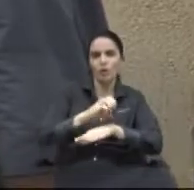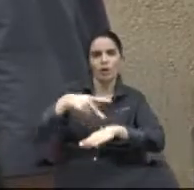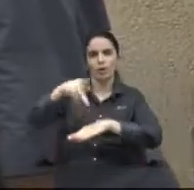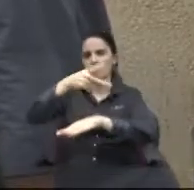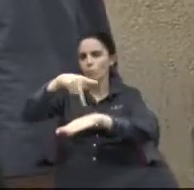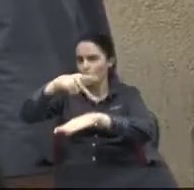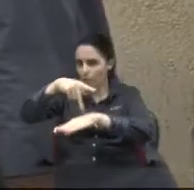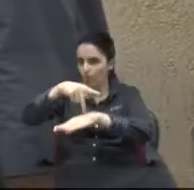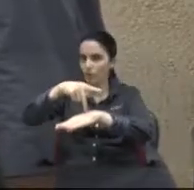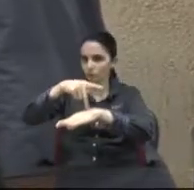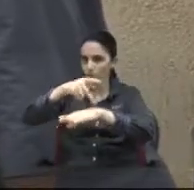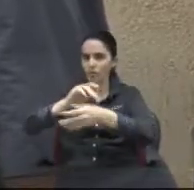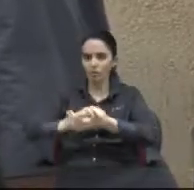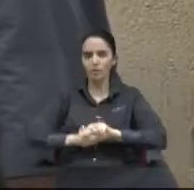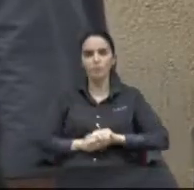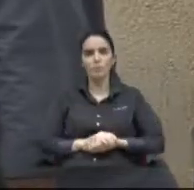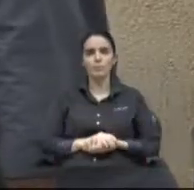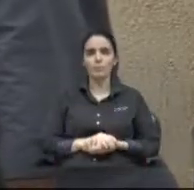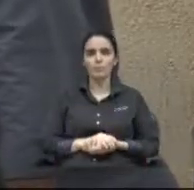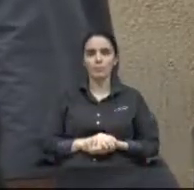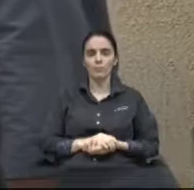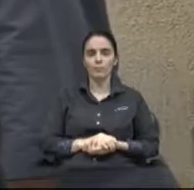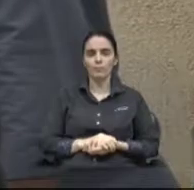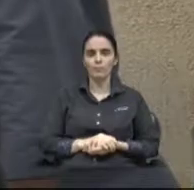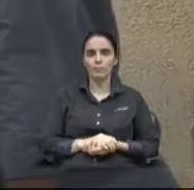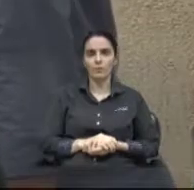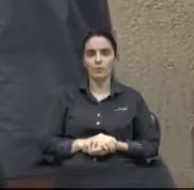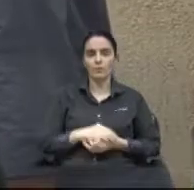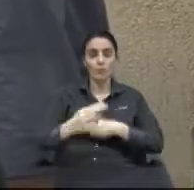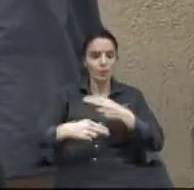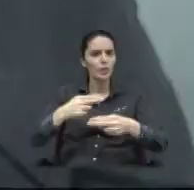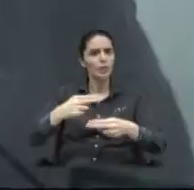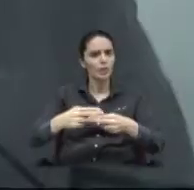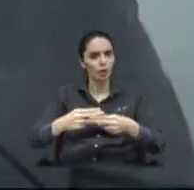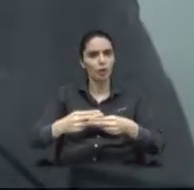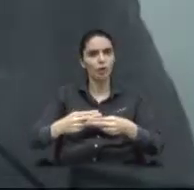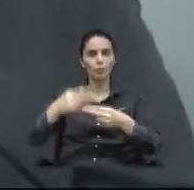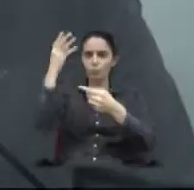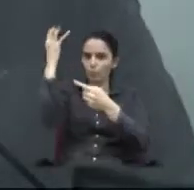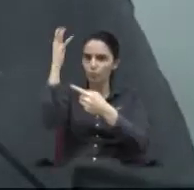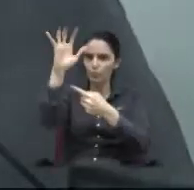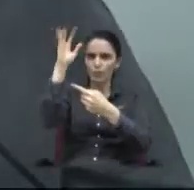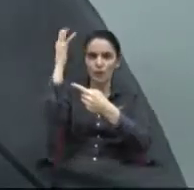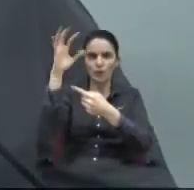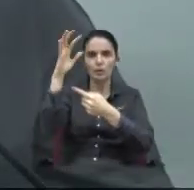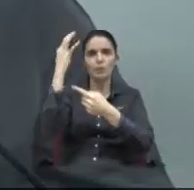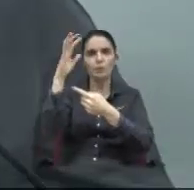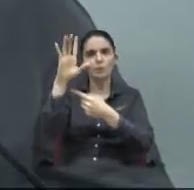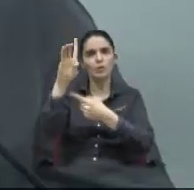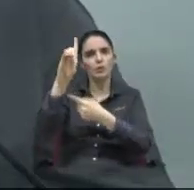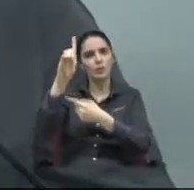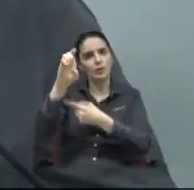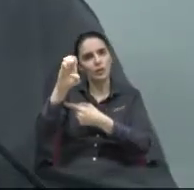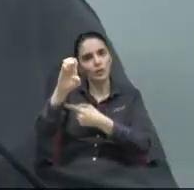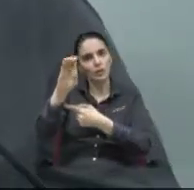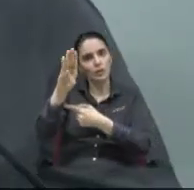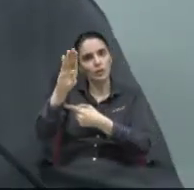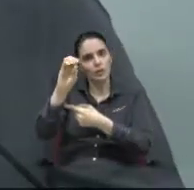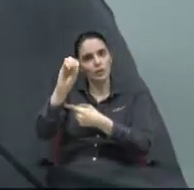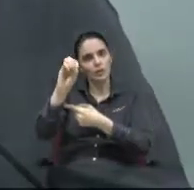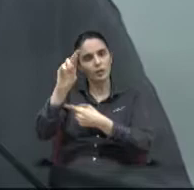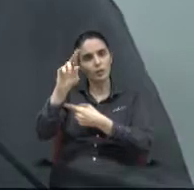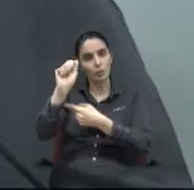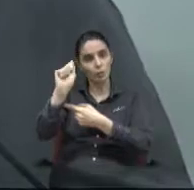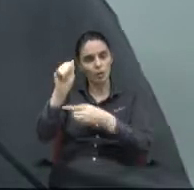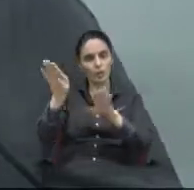mais poderíamos fazê lo a não ser dar essa moção de aplauso tanto para débora enquanto o 36º